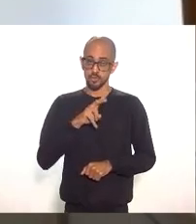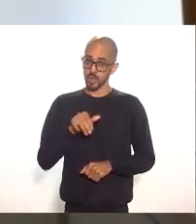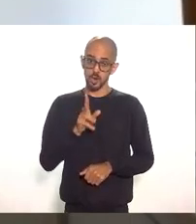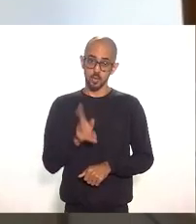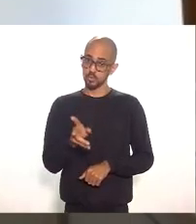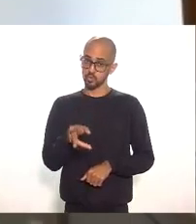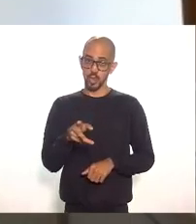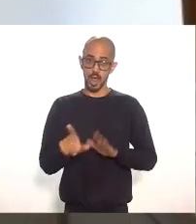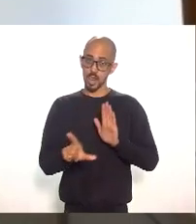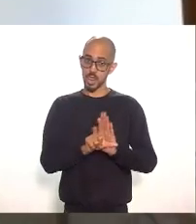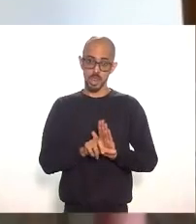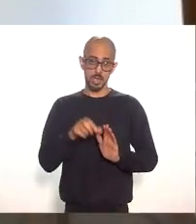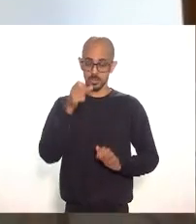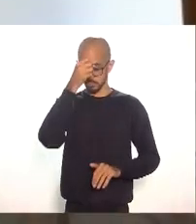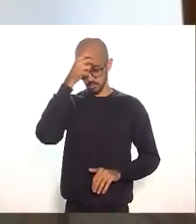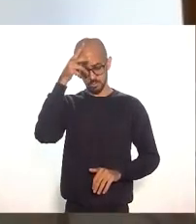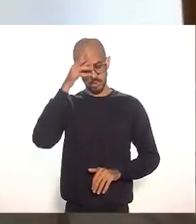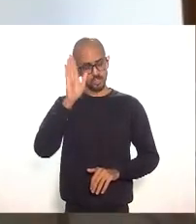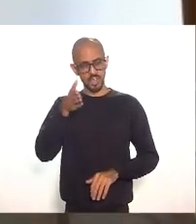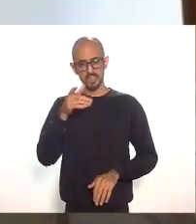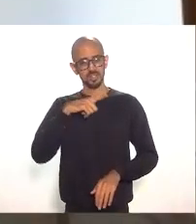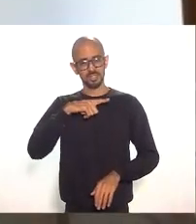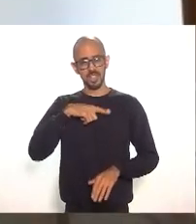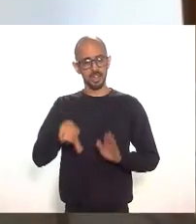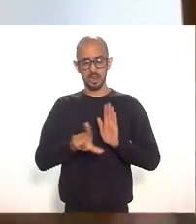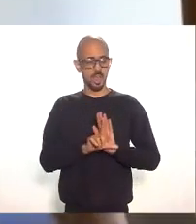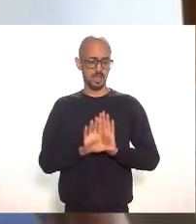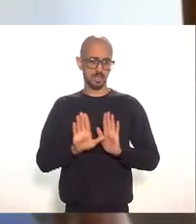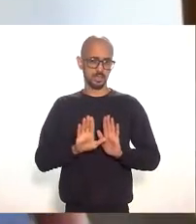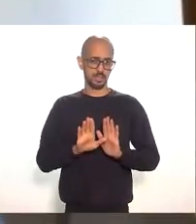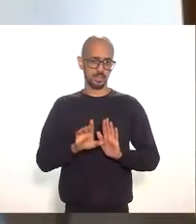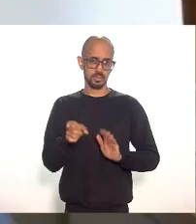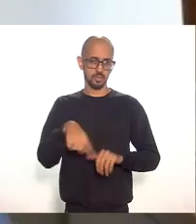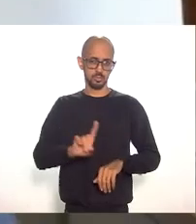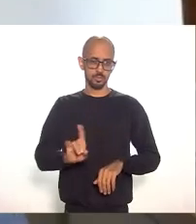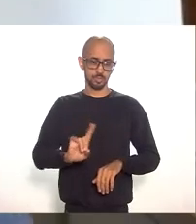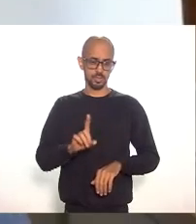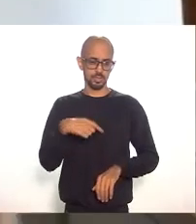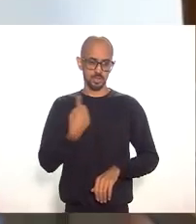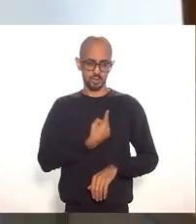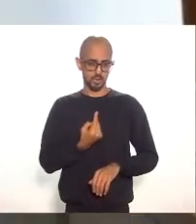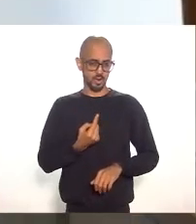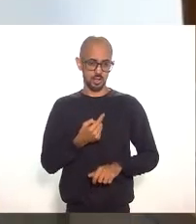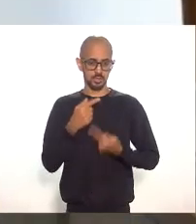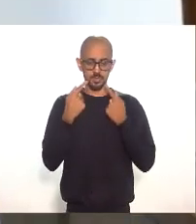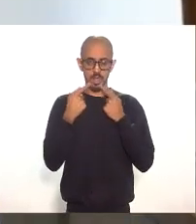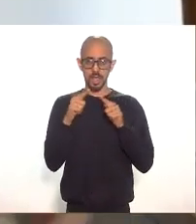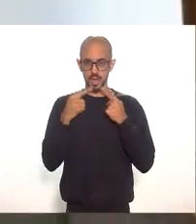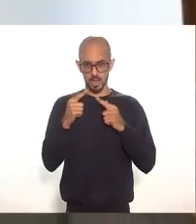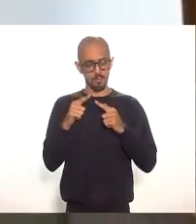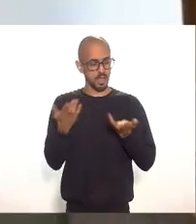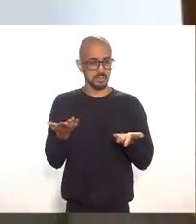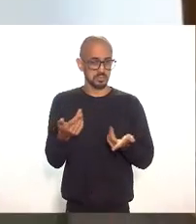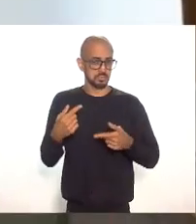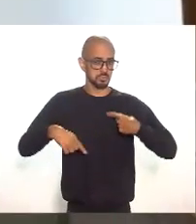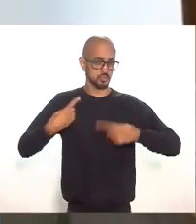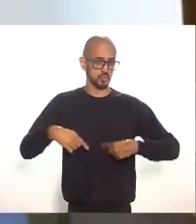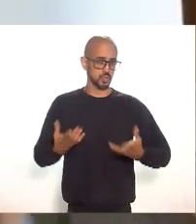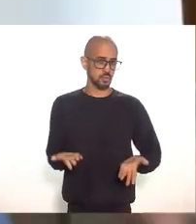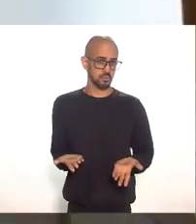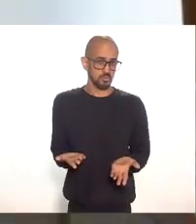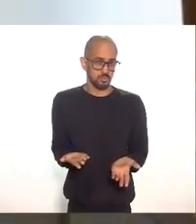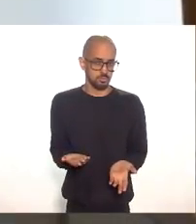município. Ponto final, está legislado. Então, não cabe novamente retomar essa discussão. E